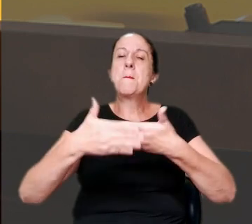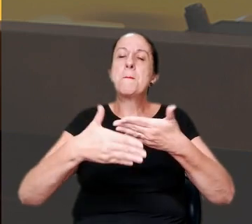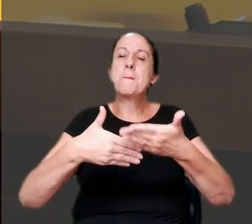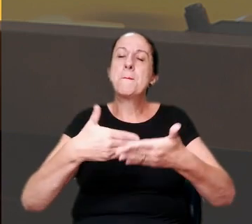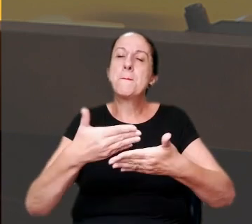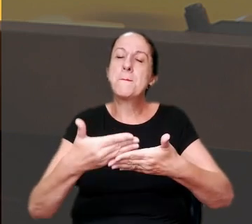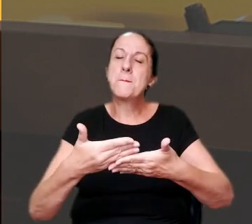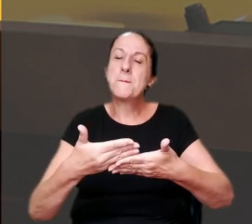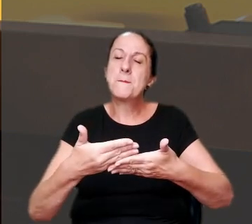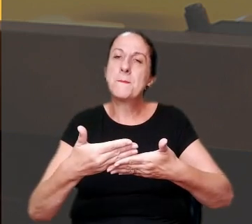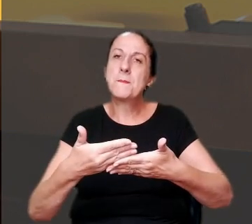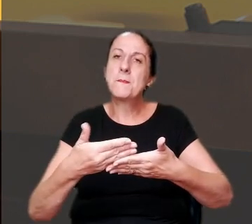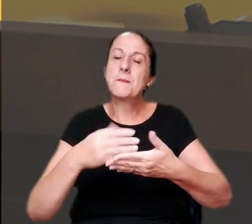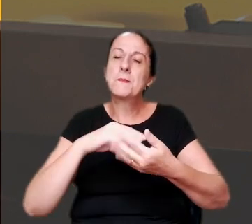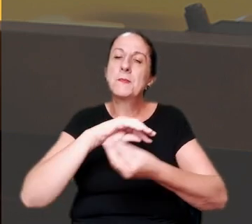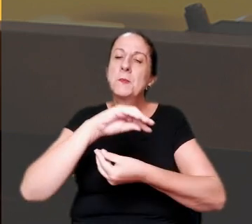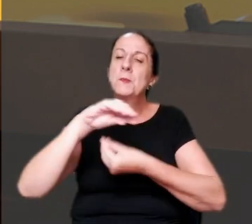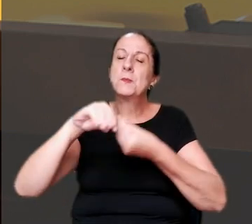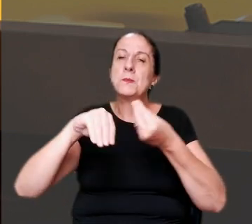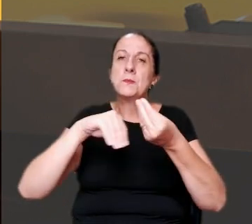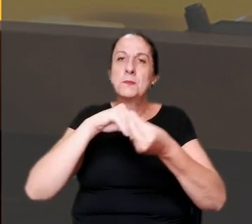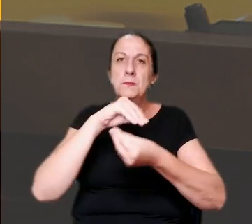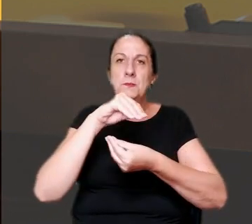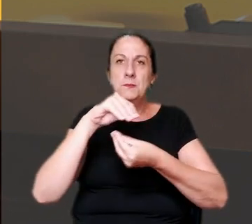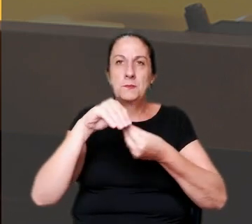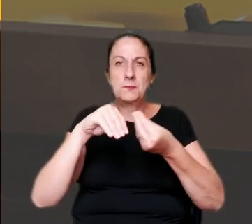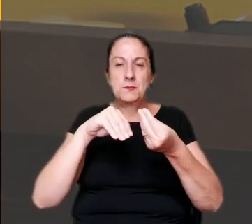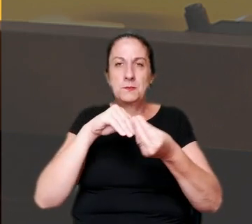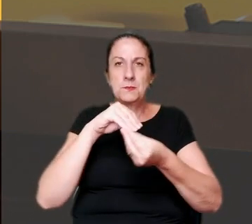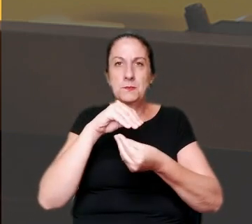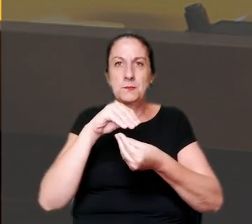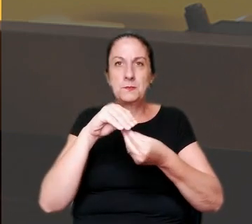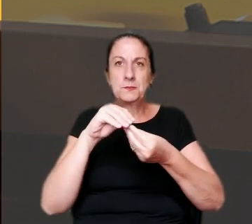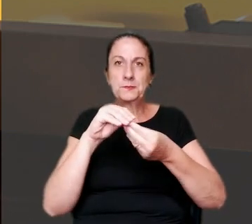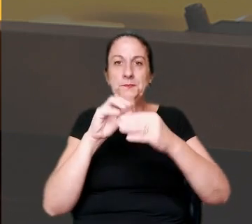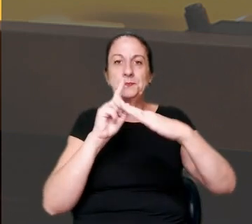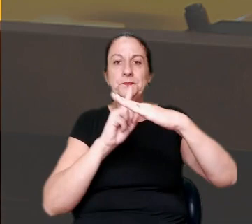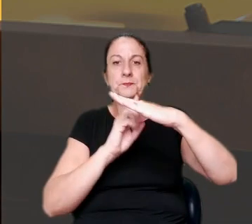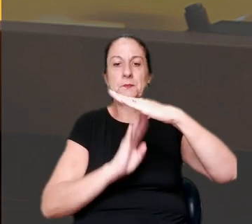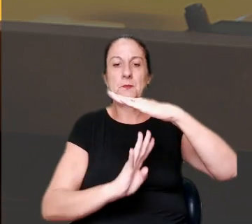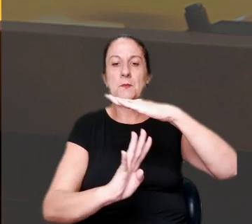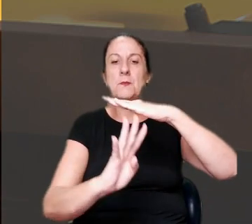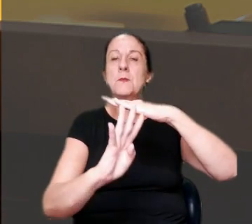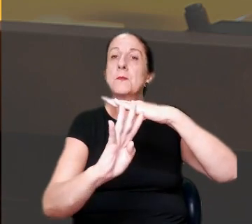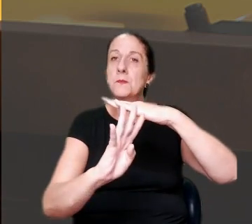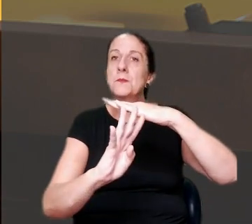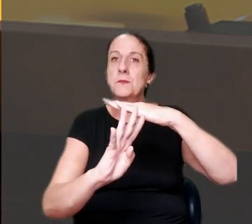Foi um processo que